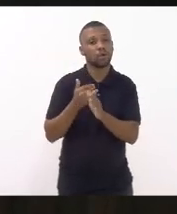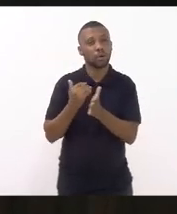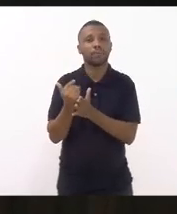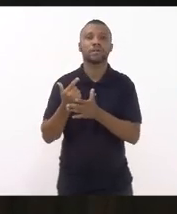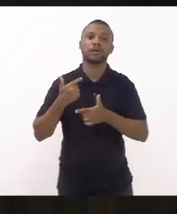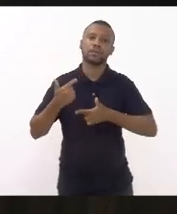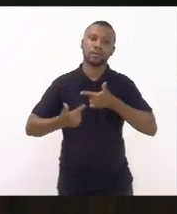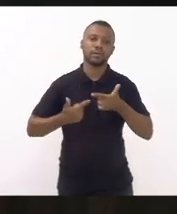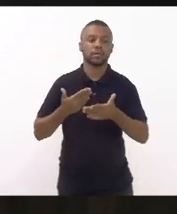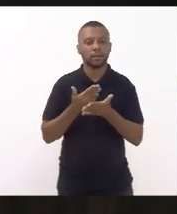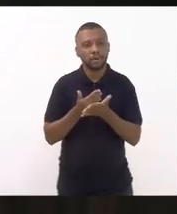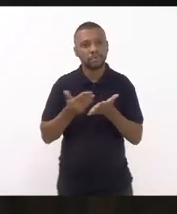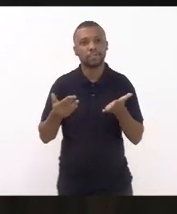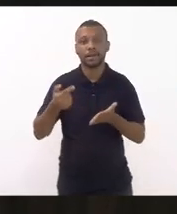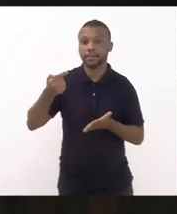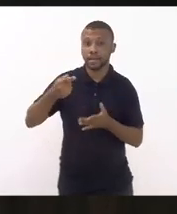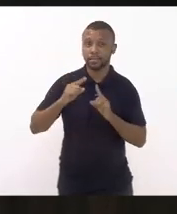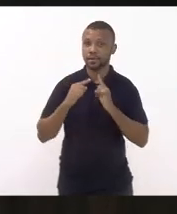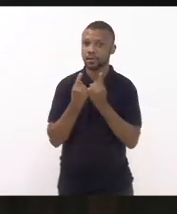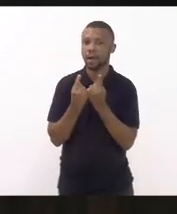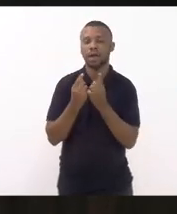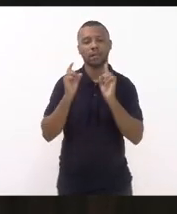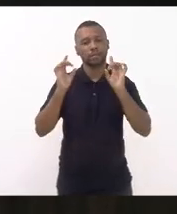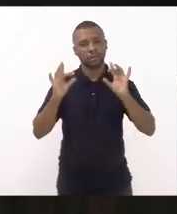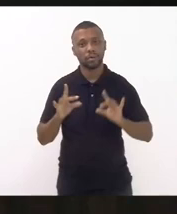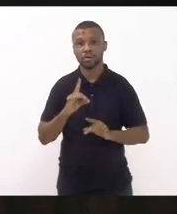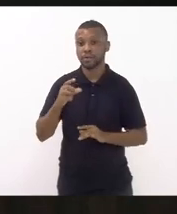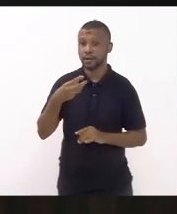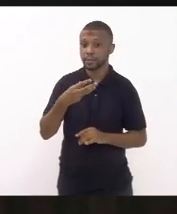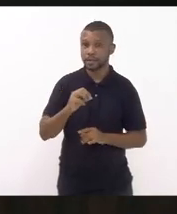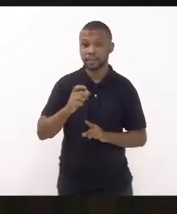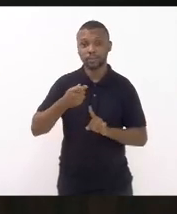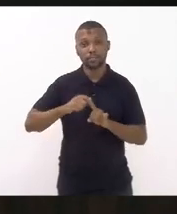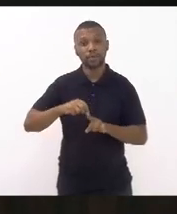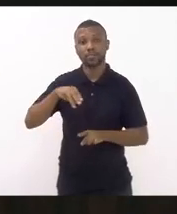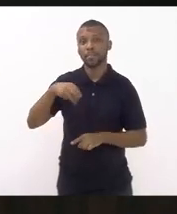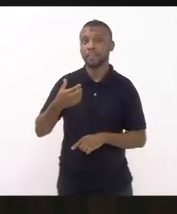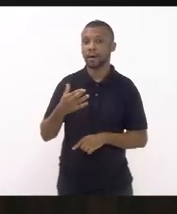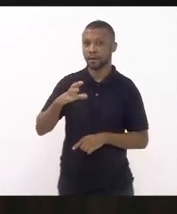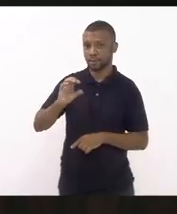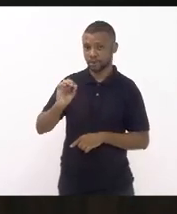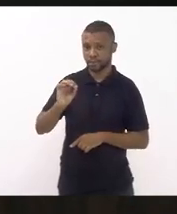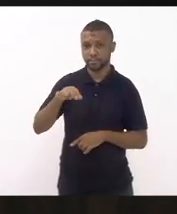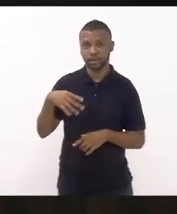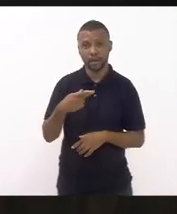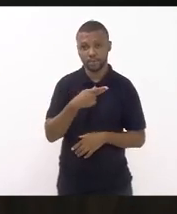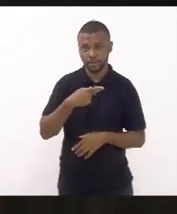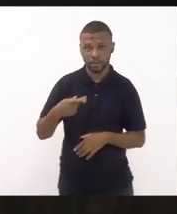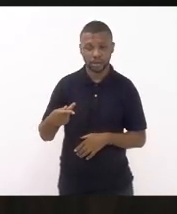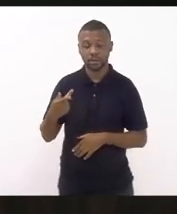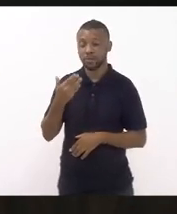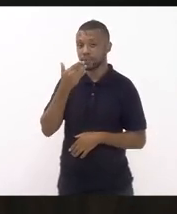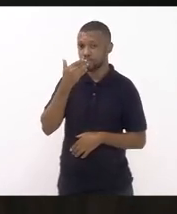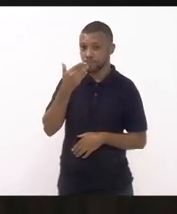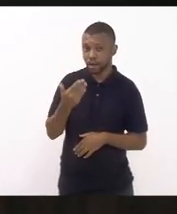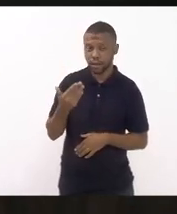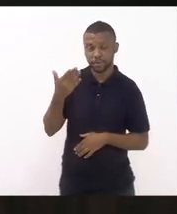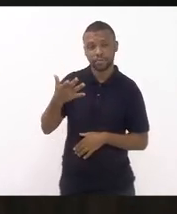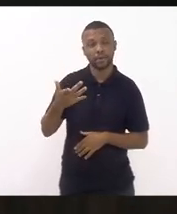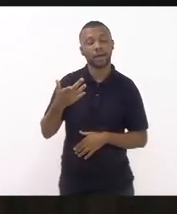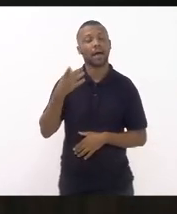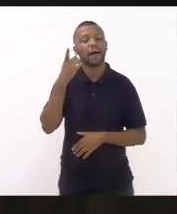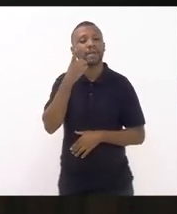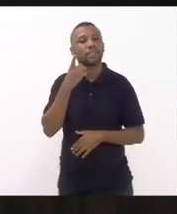trabalhos. Está aberta a 7ª sessão extraordinária do dia 30 de março. A presença solicita a nobre